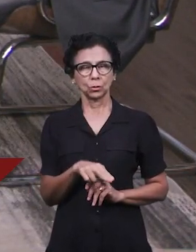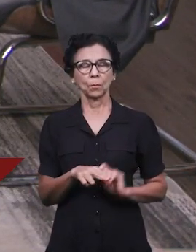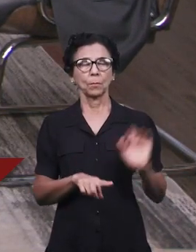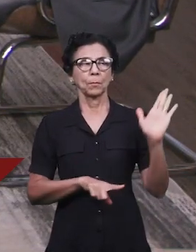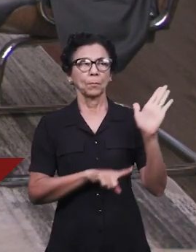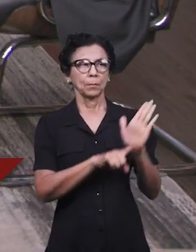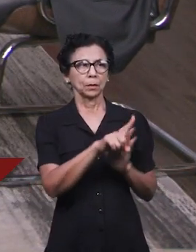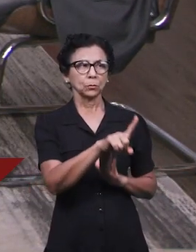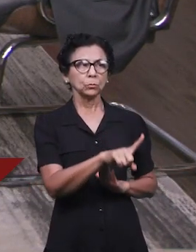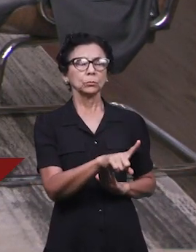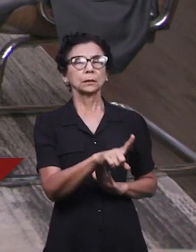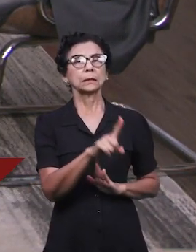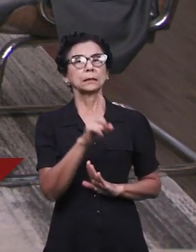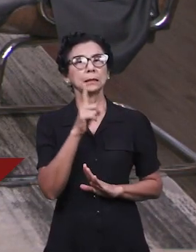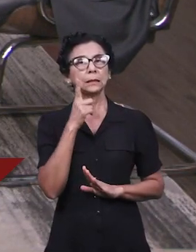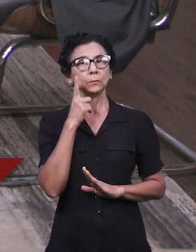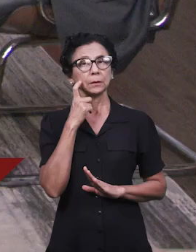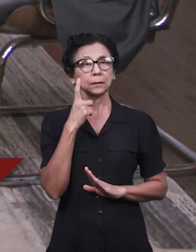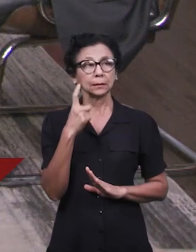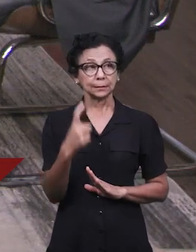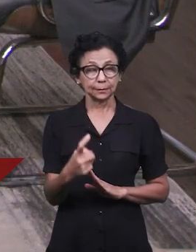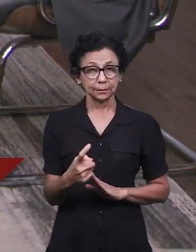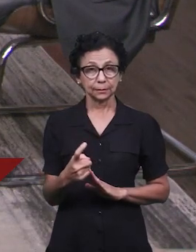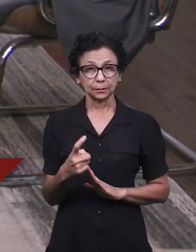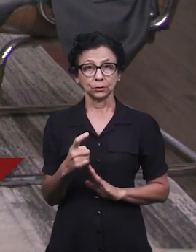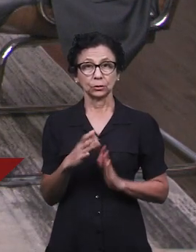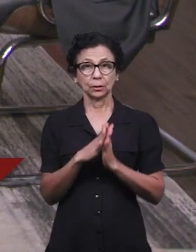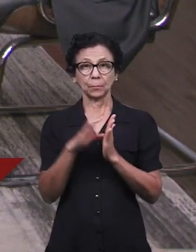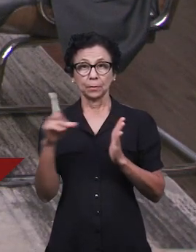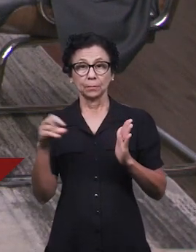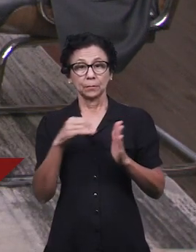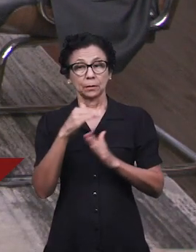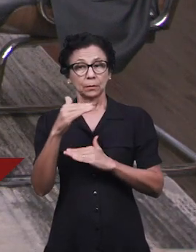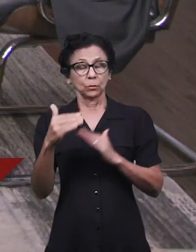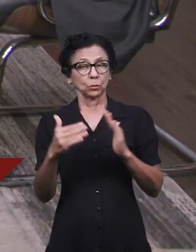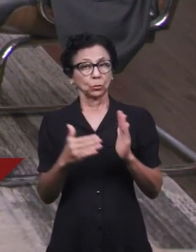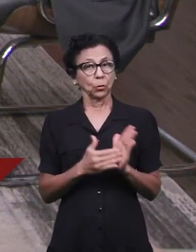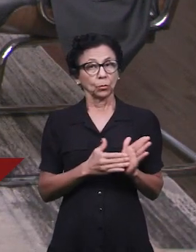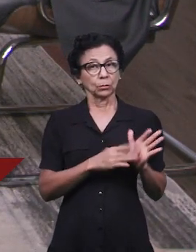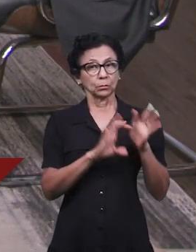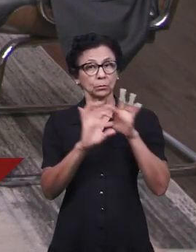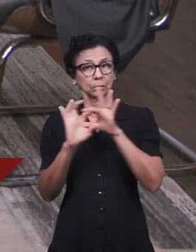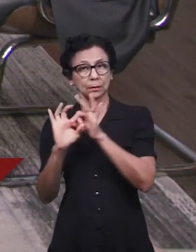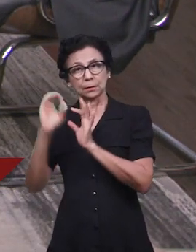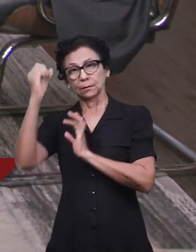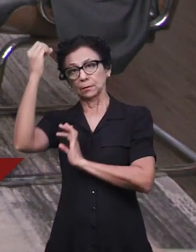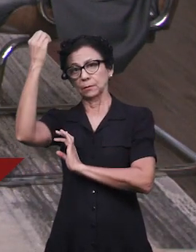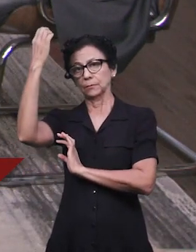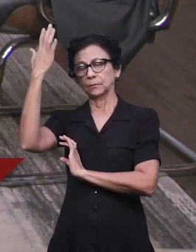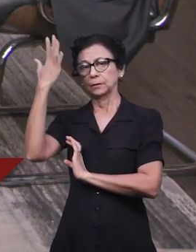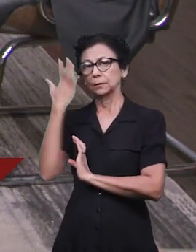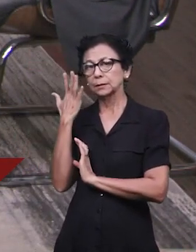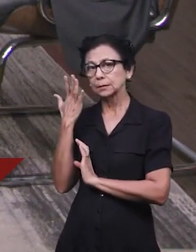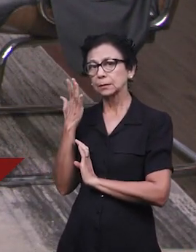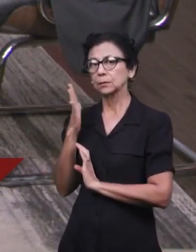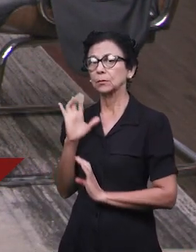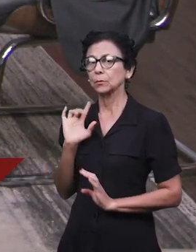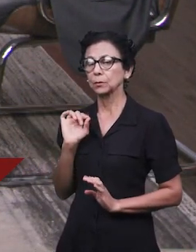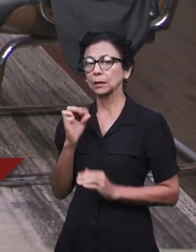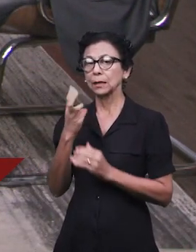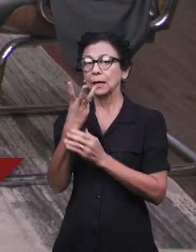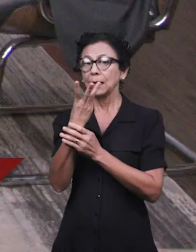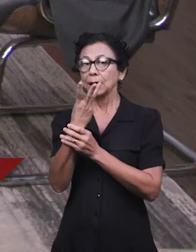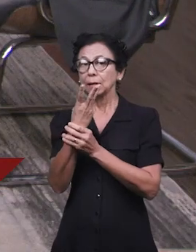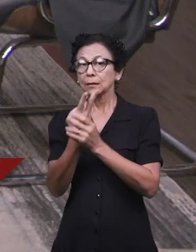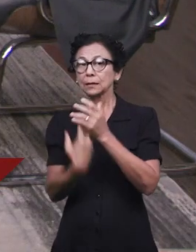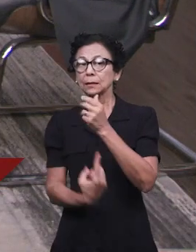e dentro desse contexto da revelação que vocês ouviram aqui, é que a Trindade, ela está presente em toda a palavra.